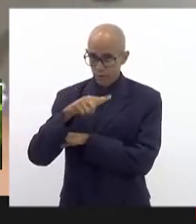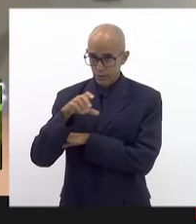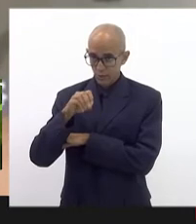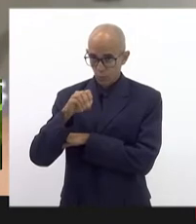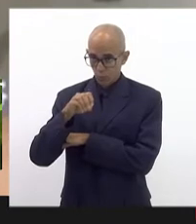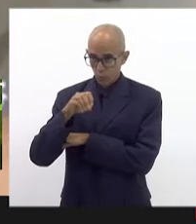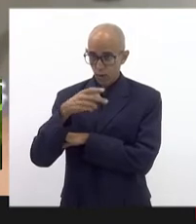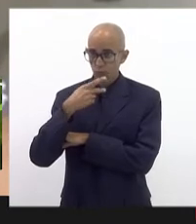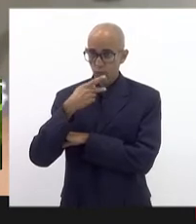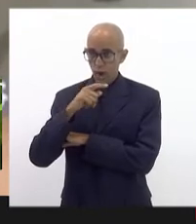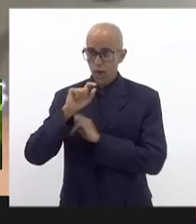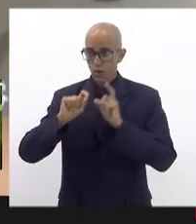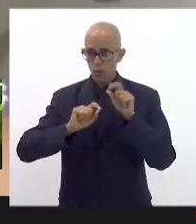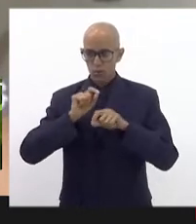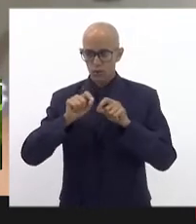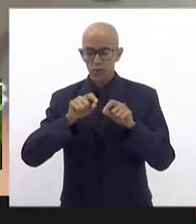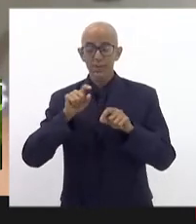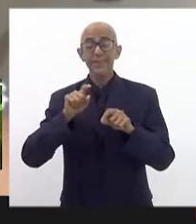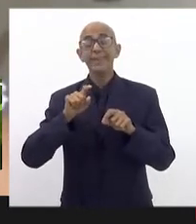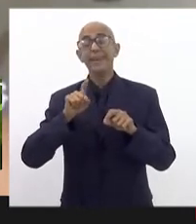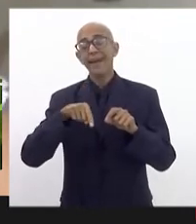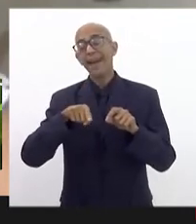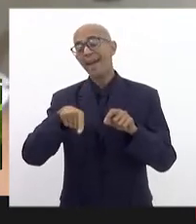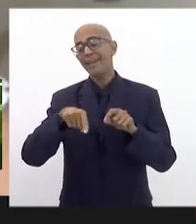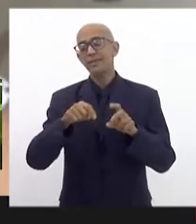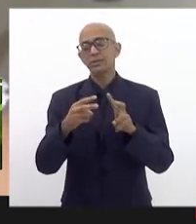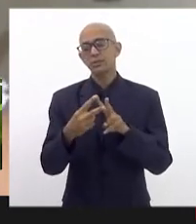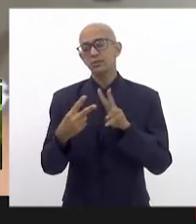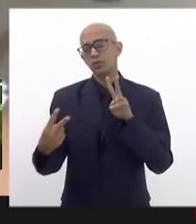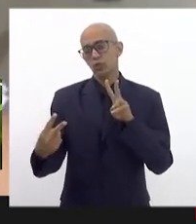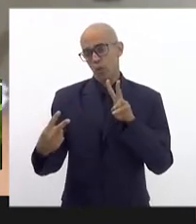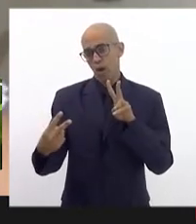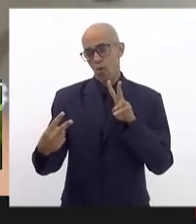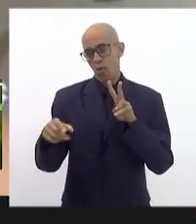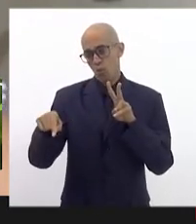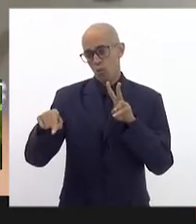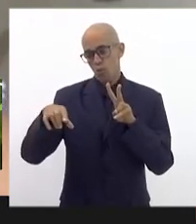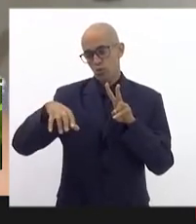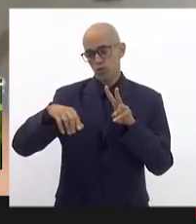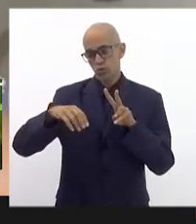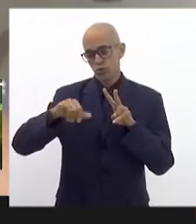o que seria esse polo virtual de